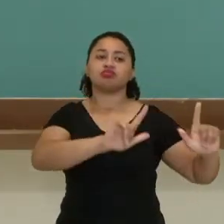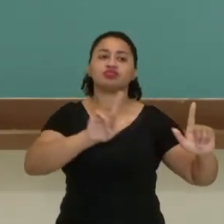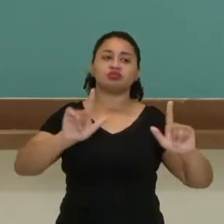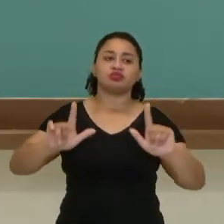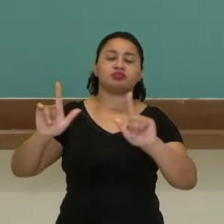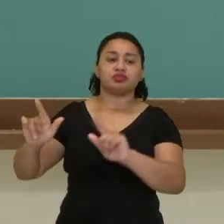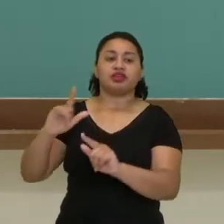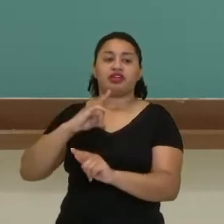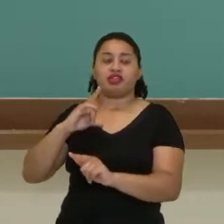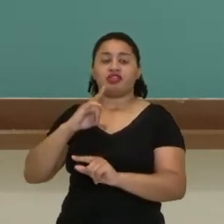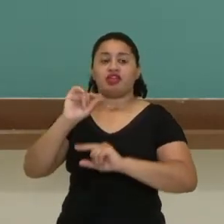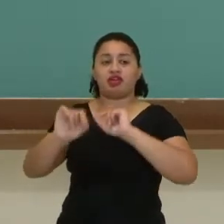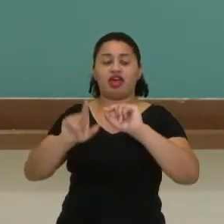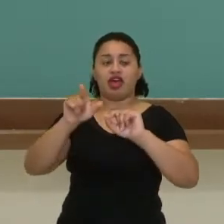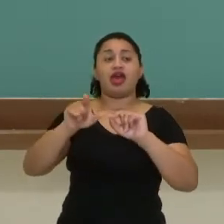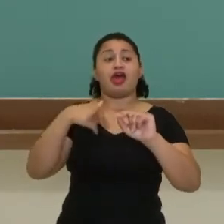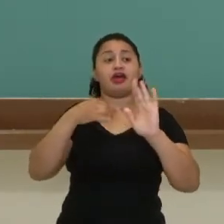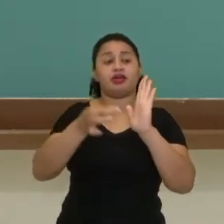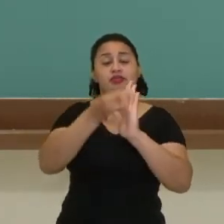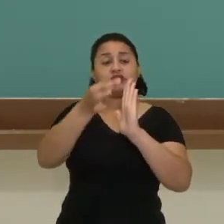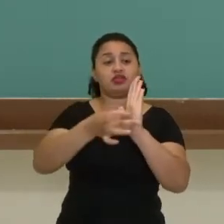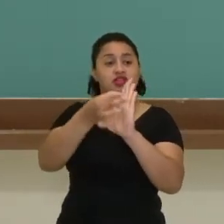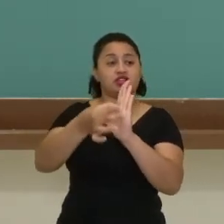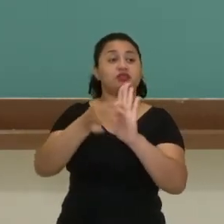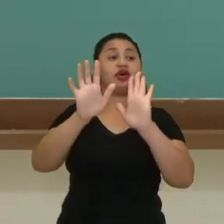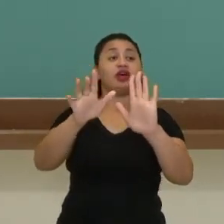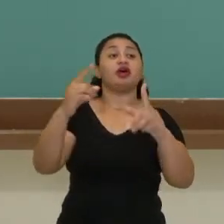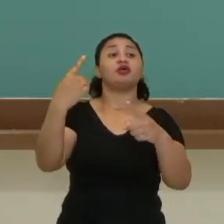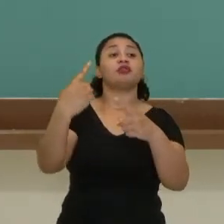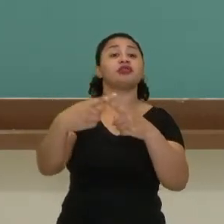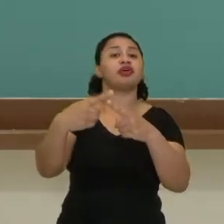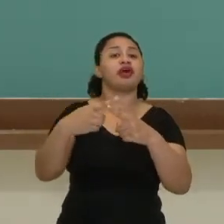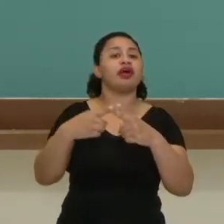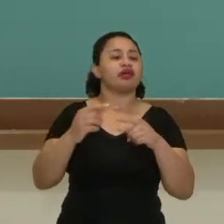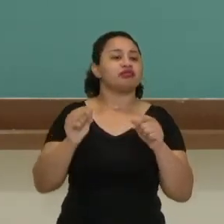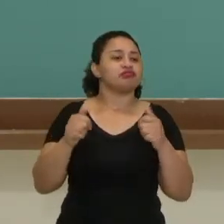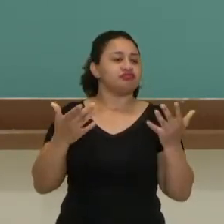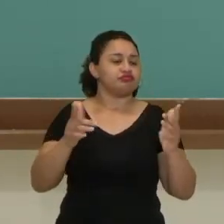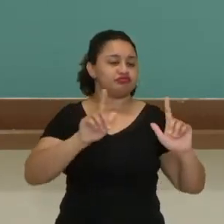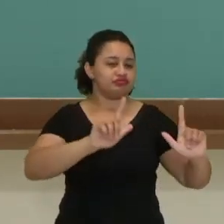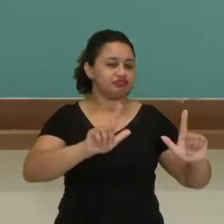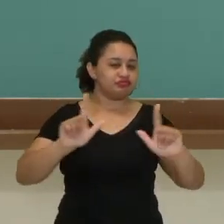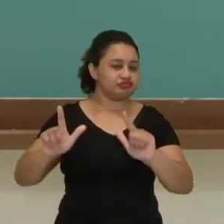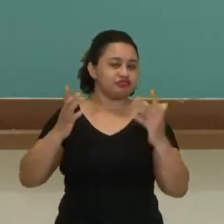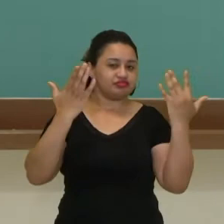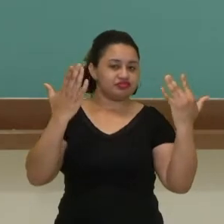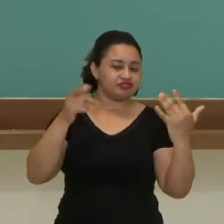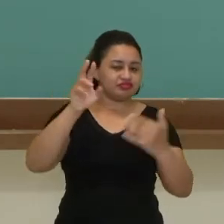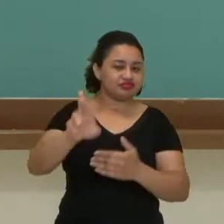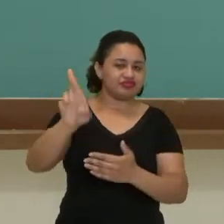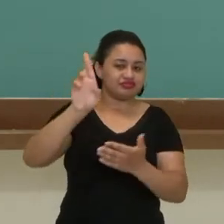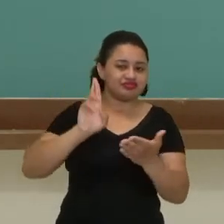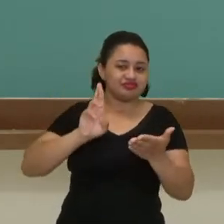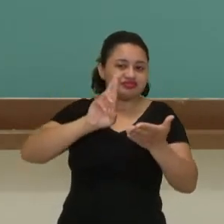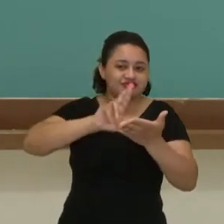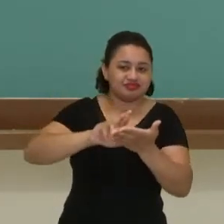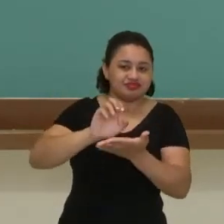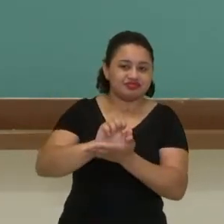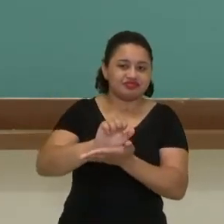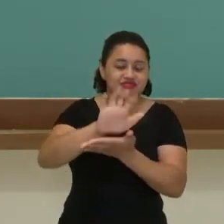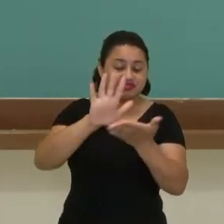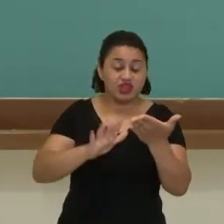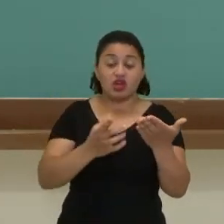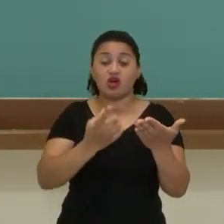obras a seguir podemos considerar impressionistas? Por quê? Então você vai analisar essas 3 obras para mim e falar